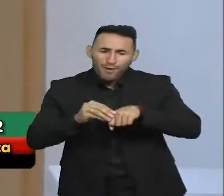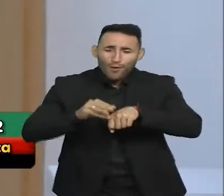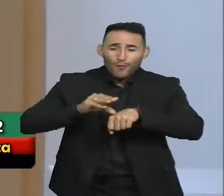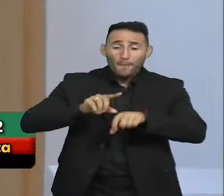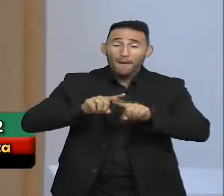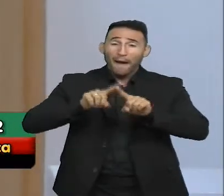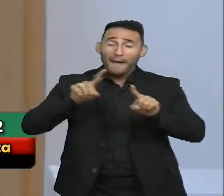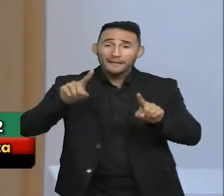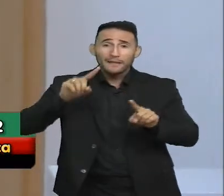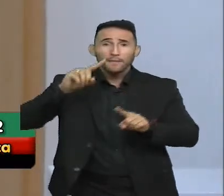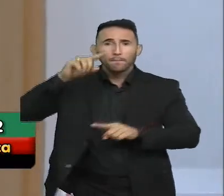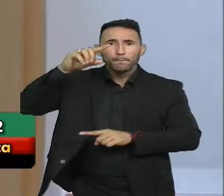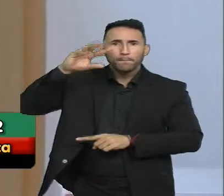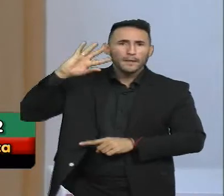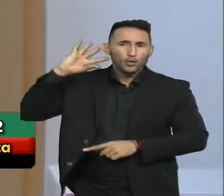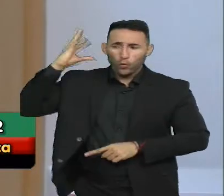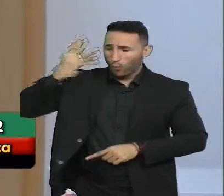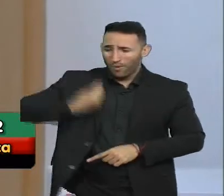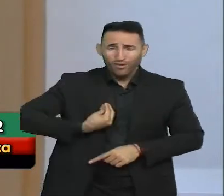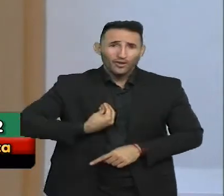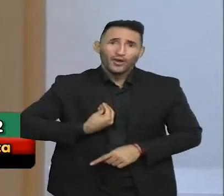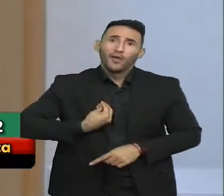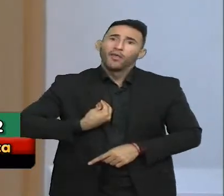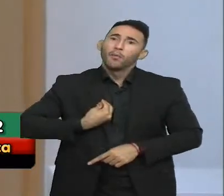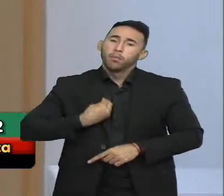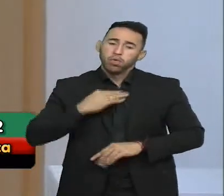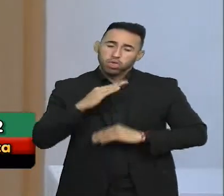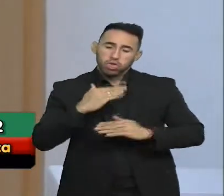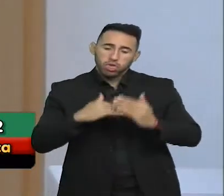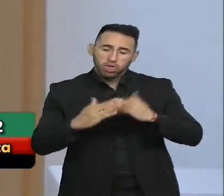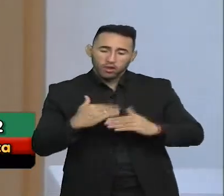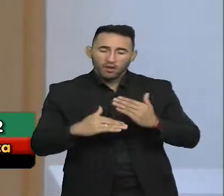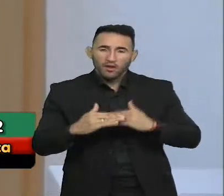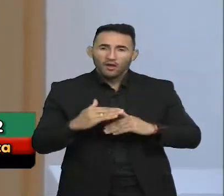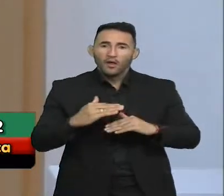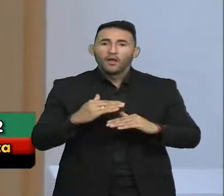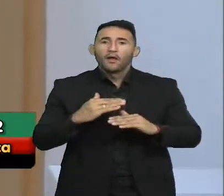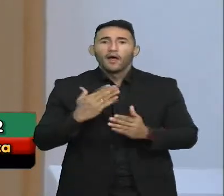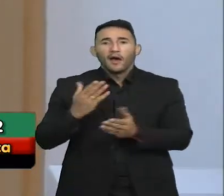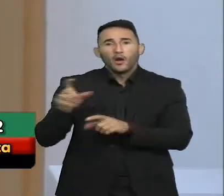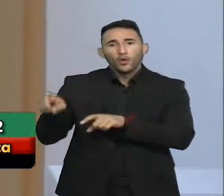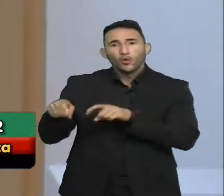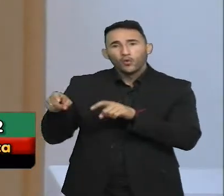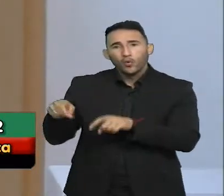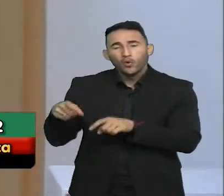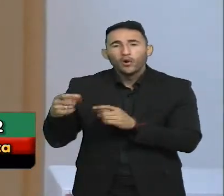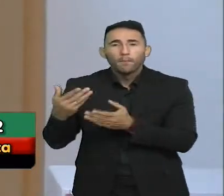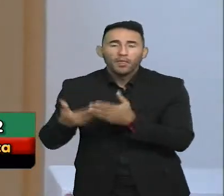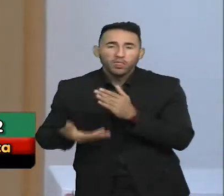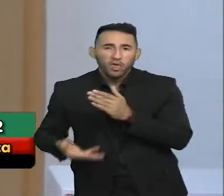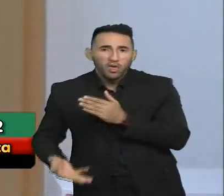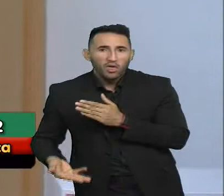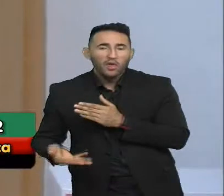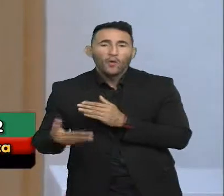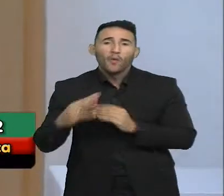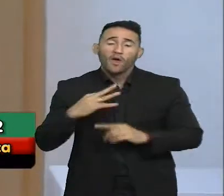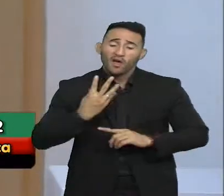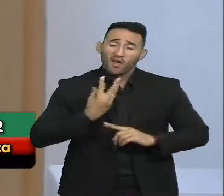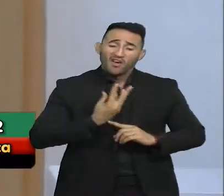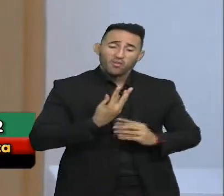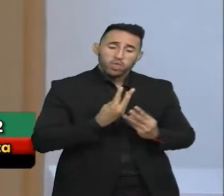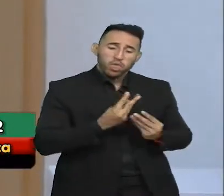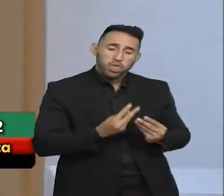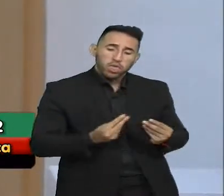espiritualmente foi se distanciando, não acho? Então, a gente foi se perdendo na educação, na agricultura, né, usando agrotóxico, na arte, que é